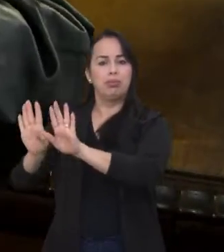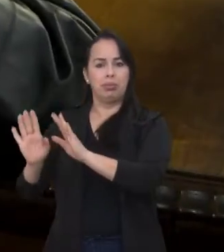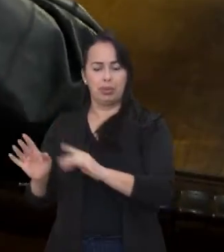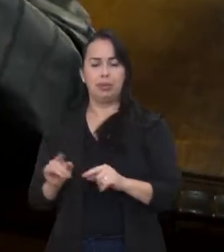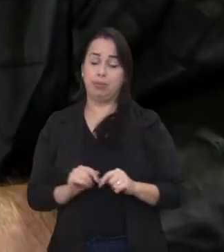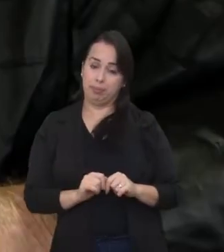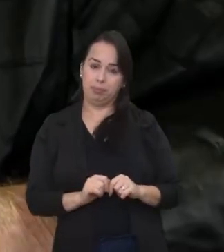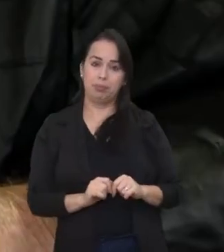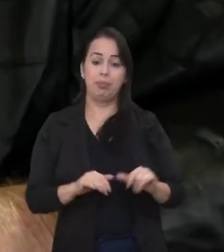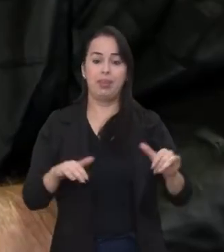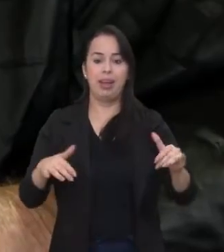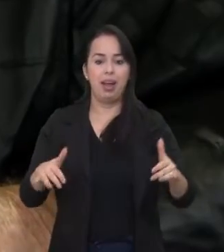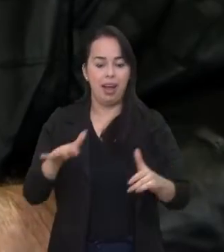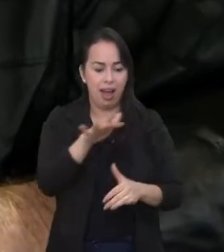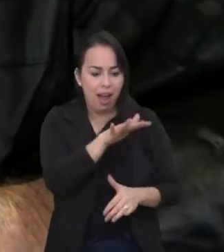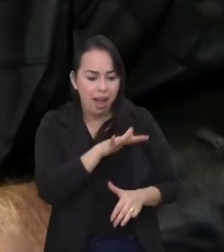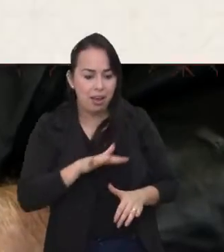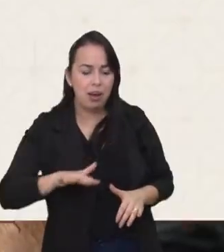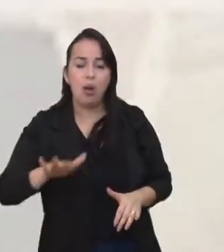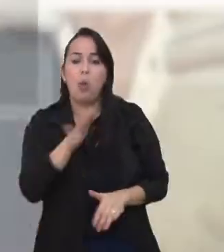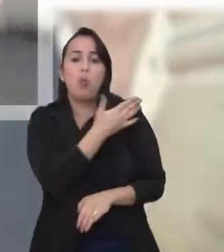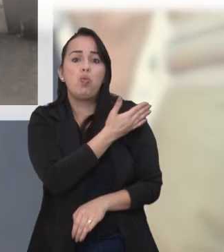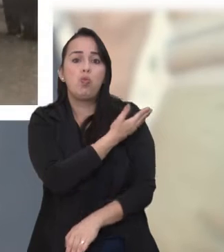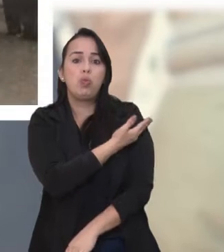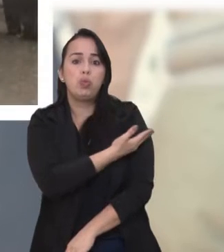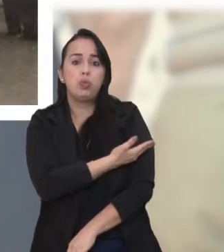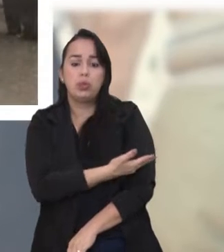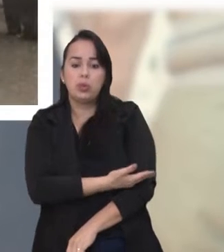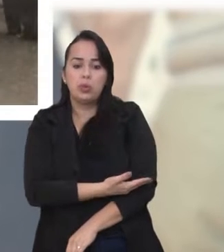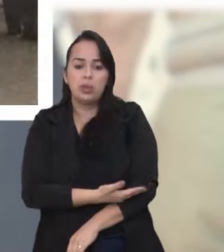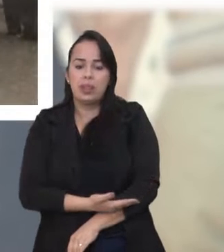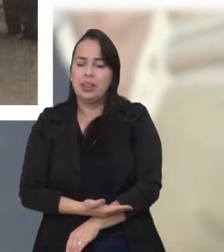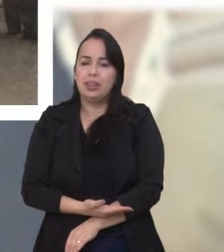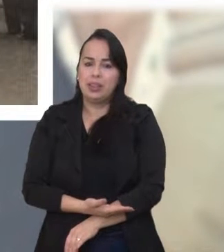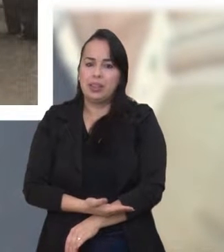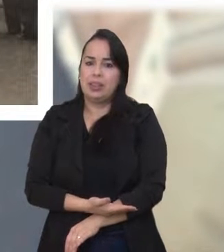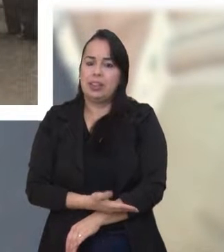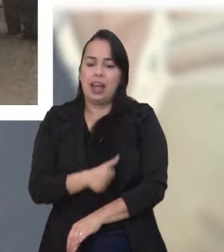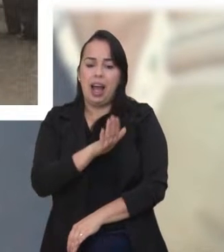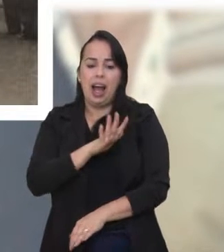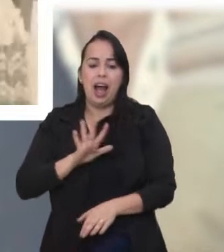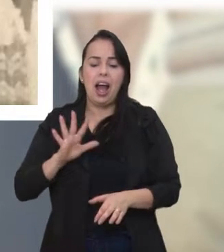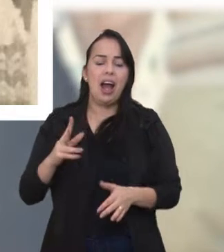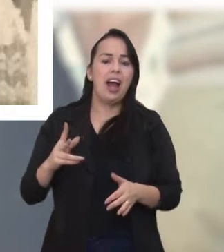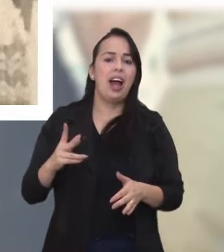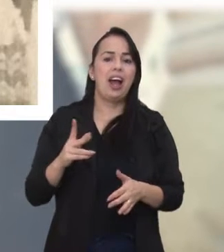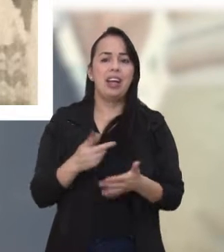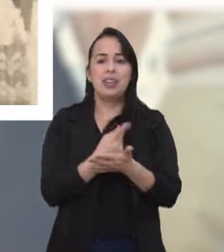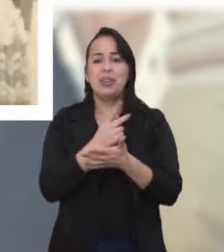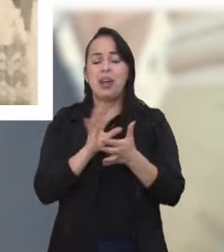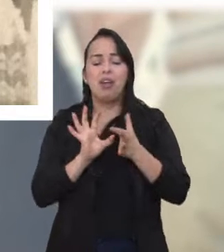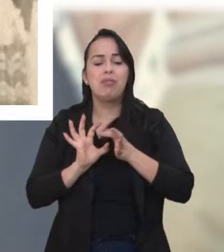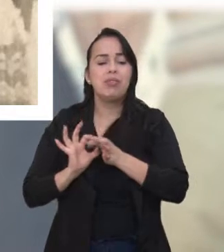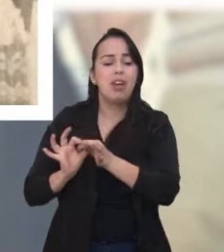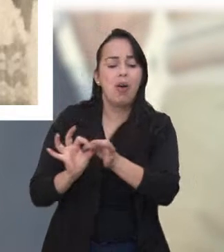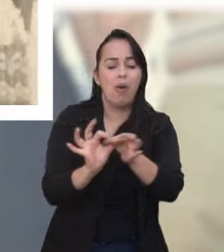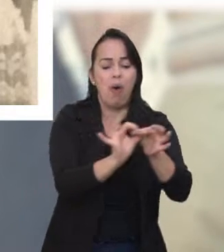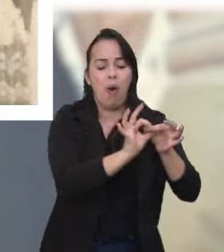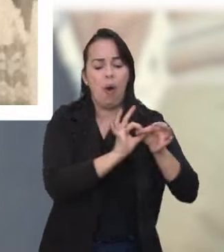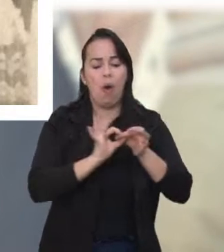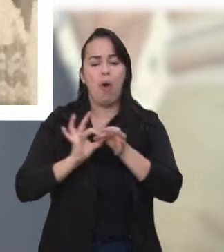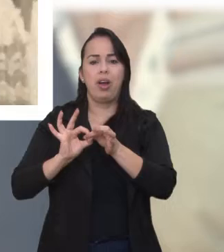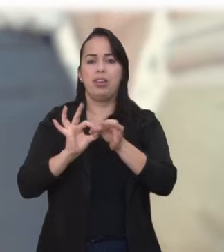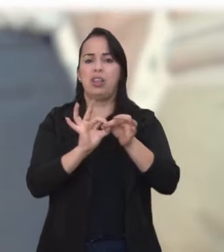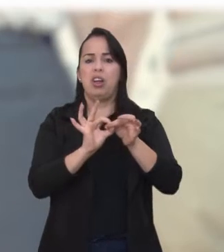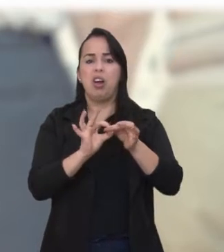dando assim. Essa religiosidade que existia no bairro trouxe na época uma união entre o